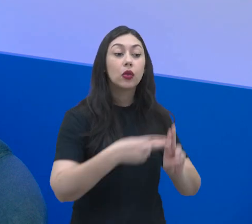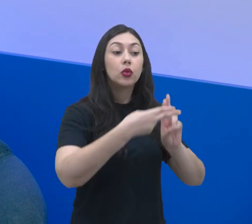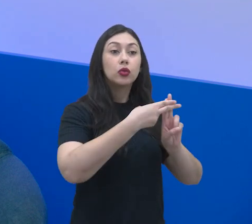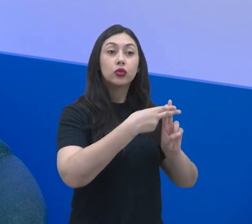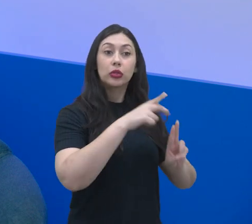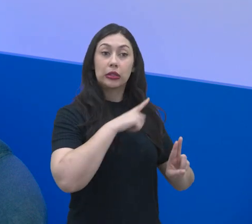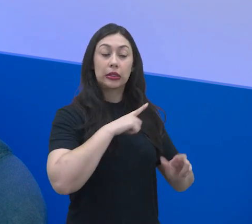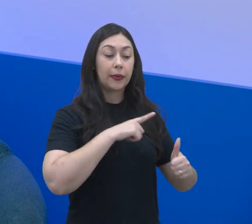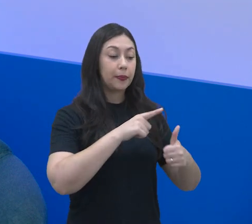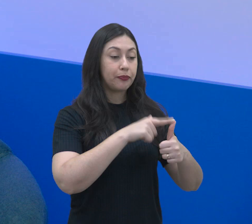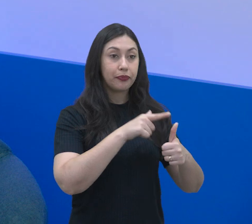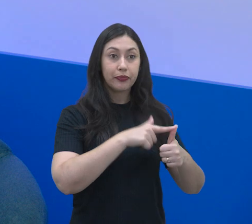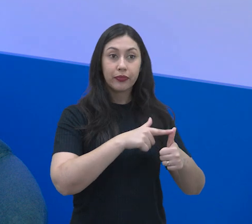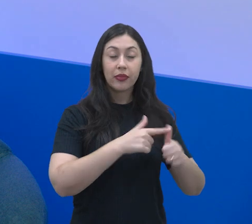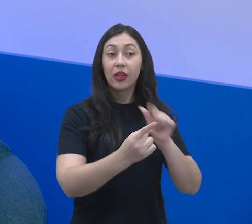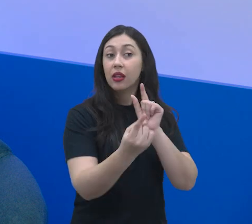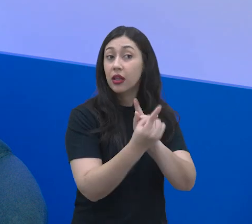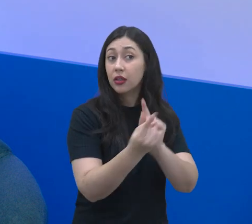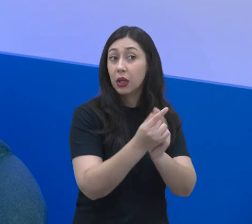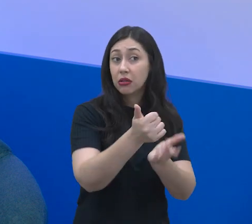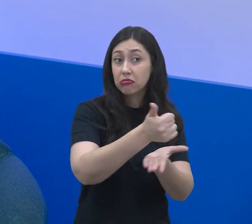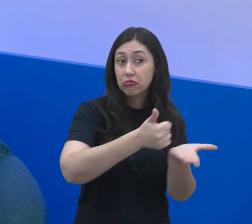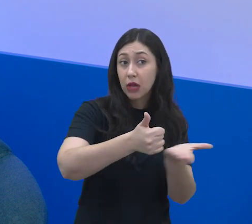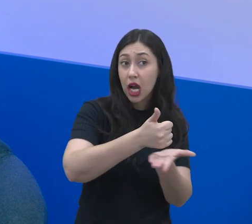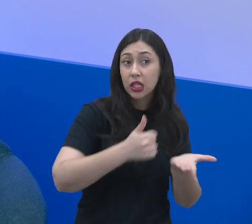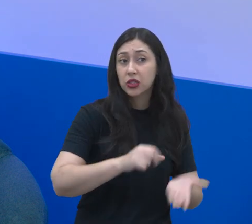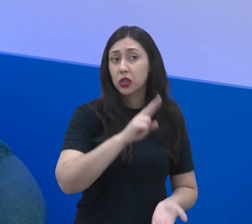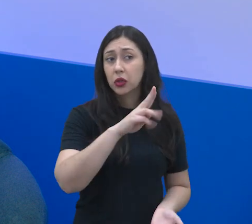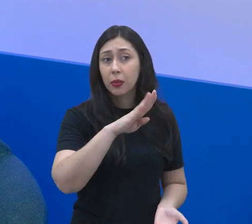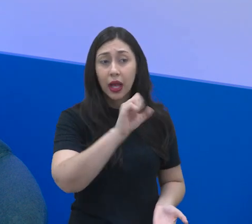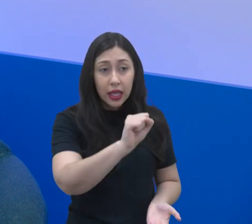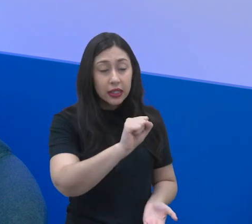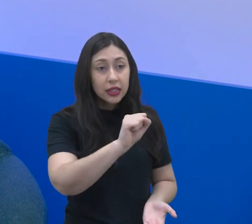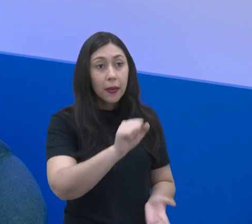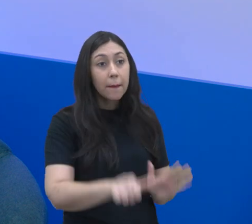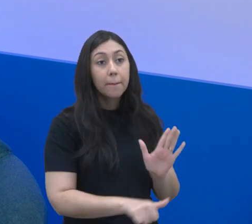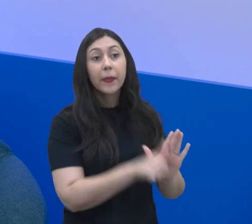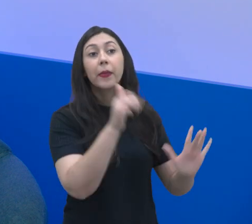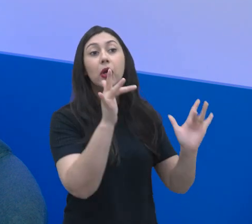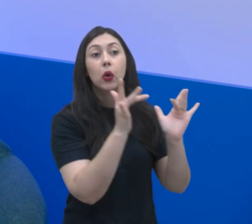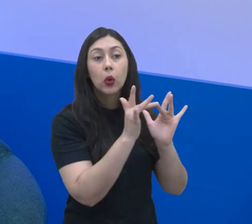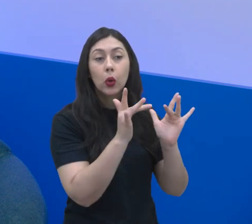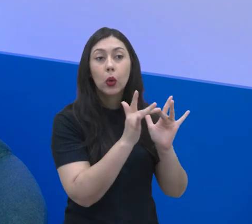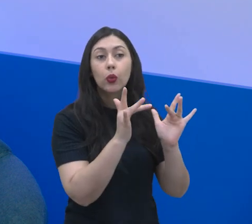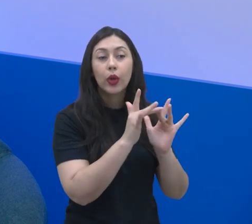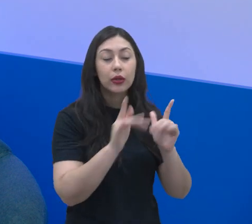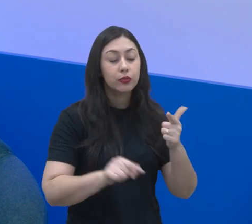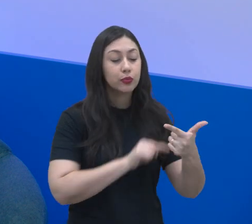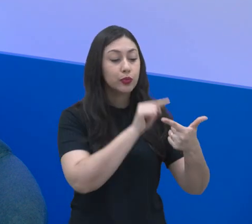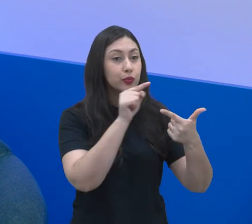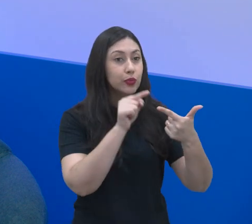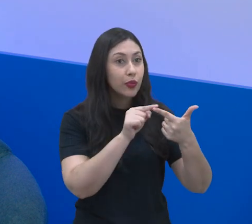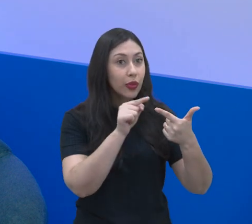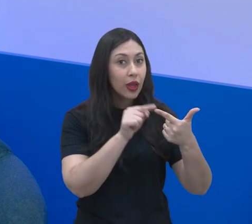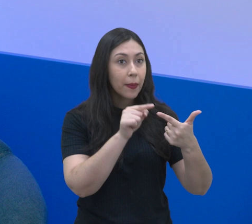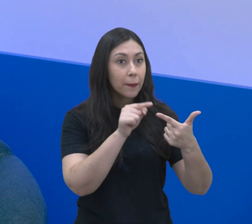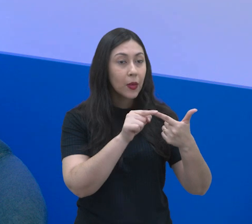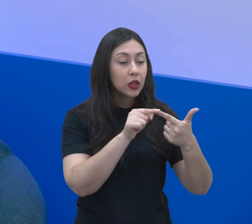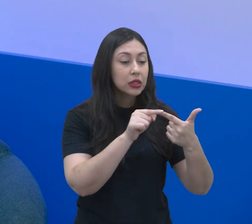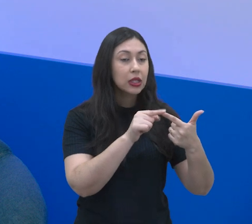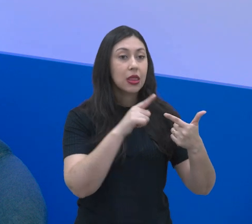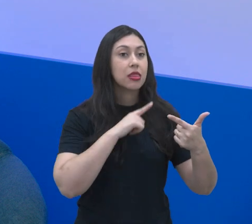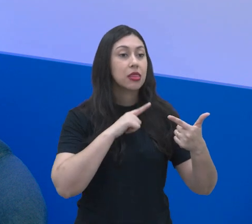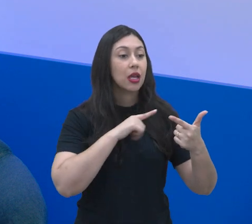SUS, a gente tem a atenção primária, que normalmente é ali no postinho de saúde, na UBS, aquela porta de entrada. Através dali, os fluxos